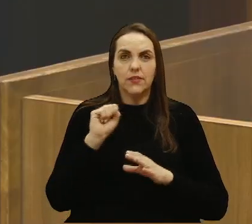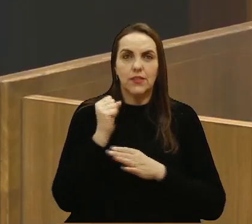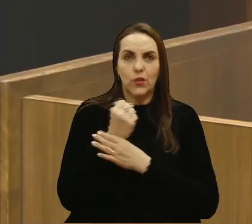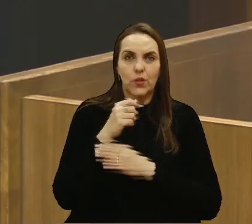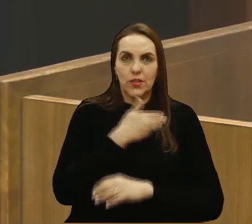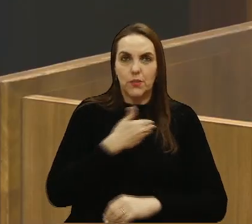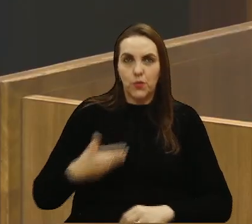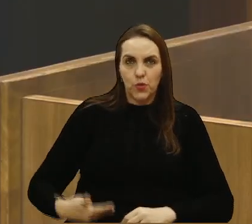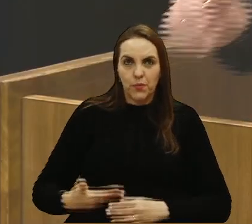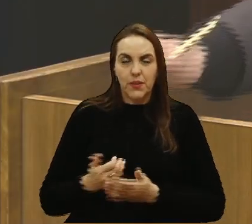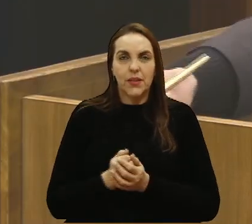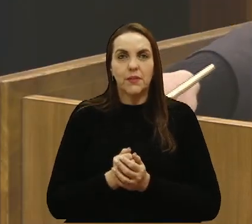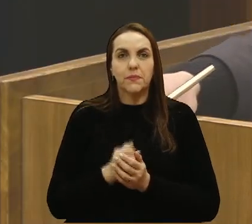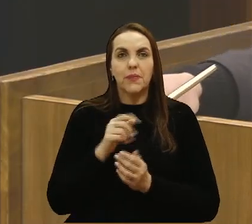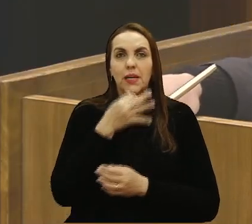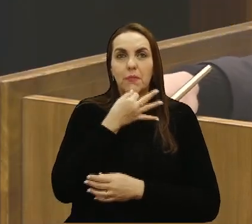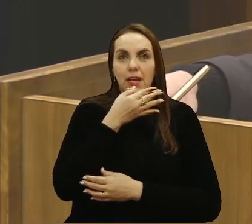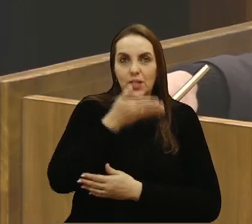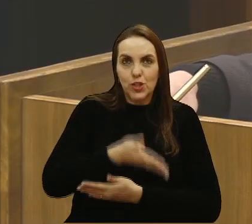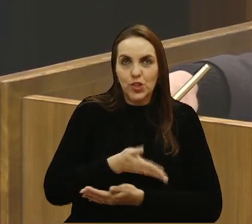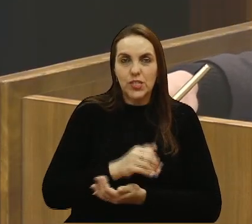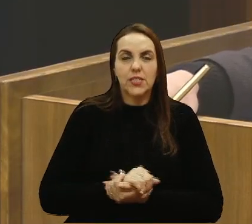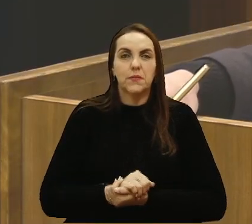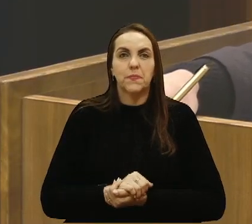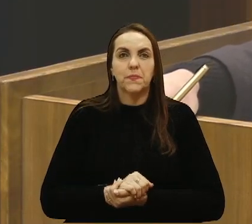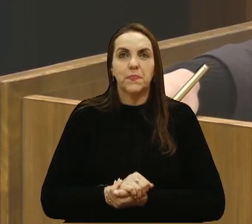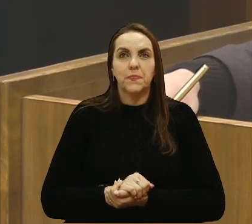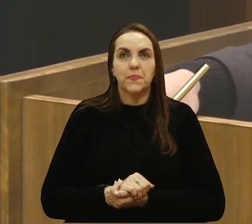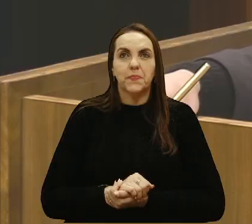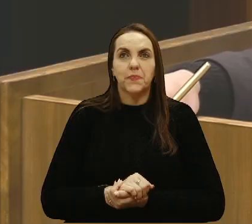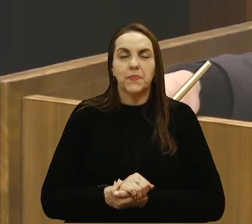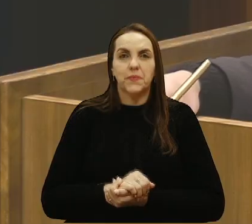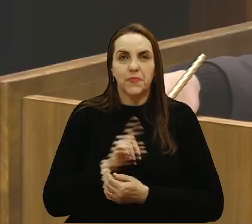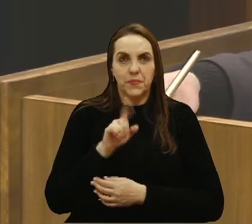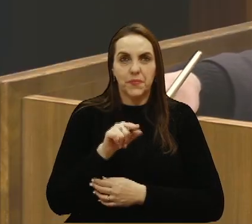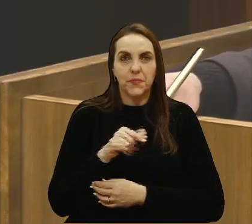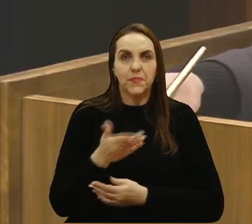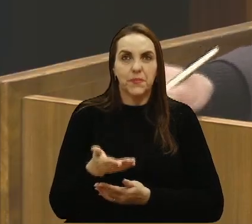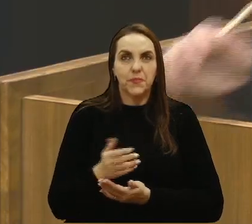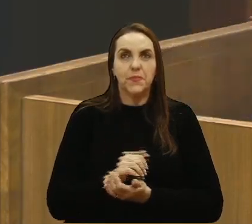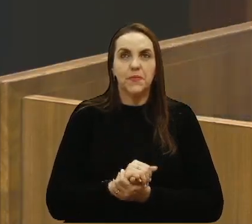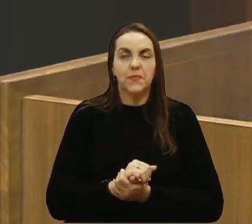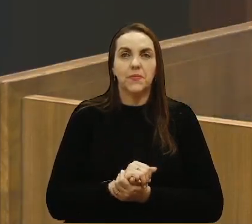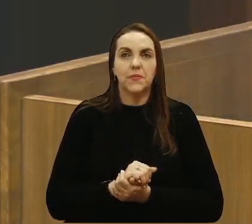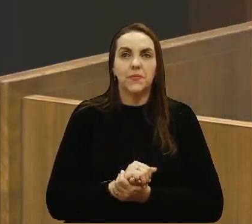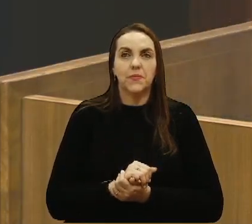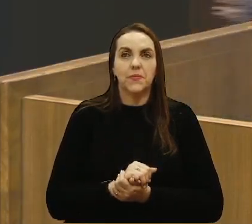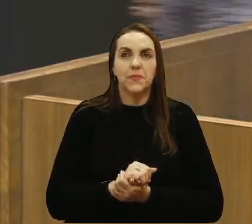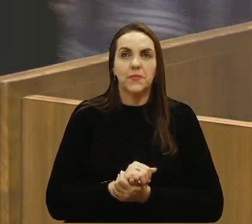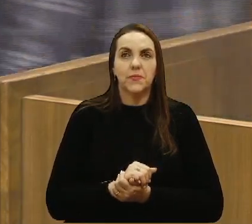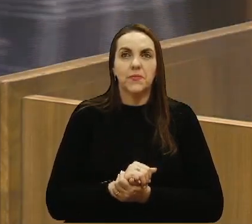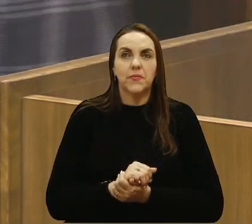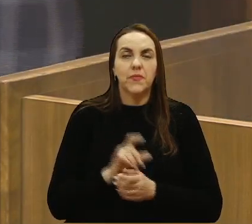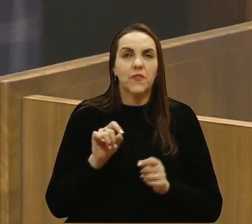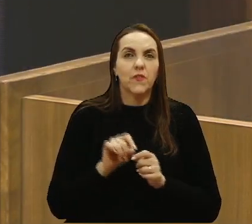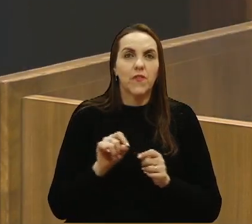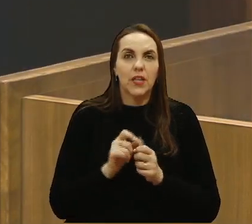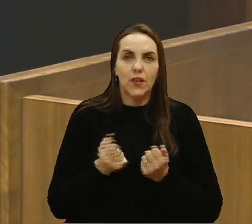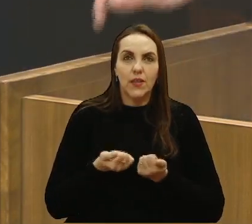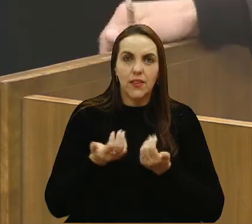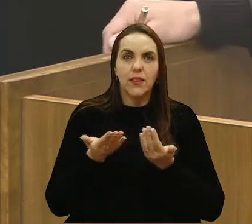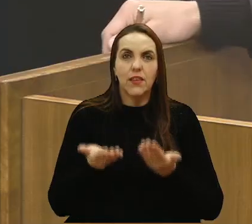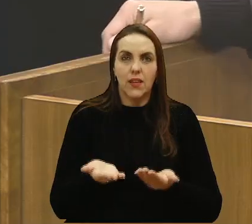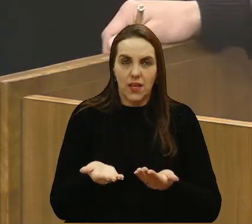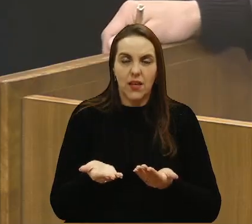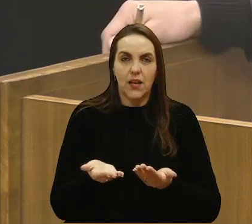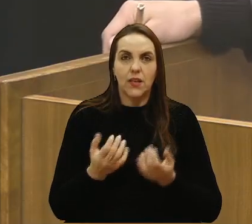pública aqui para Caxias do Sul, que seria, né, aí que será realizada a entrega